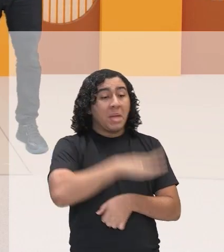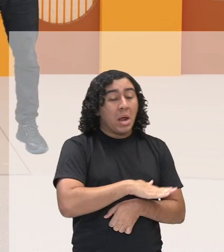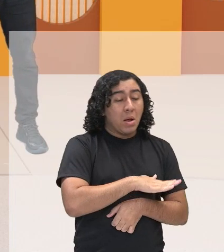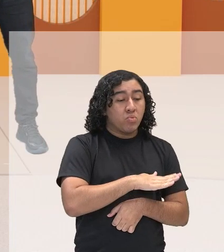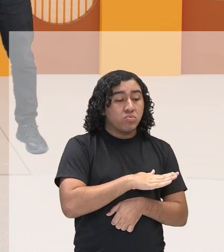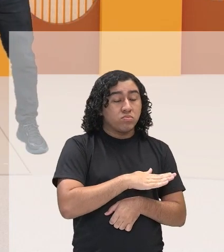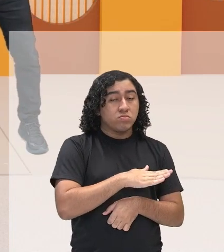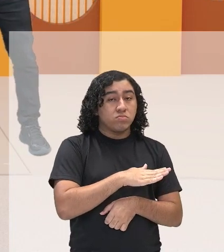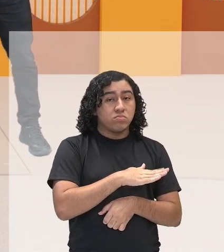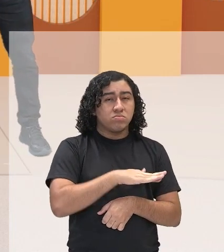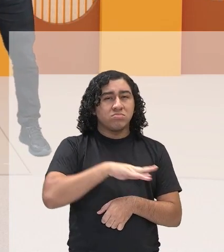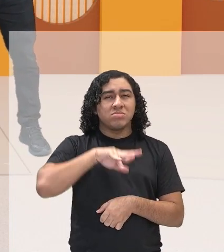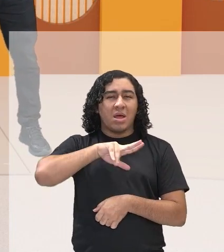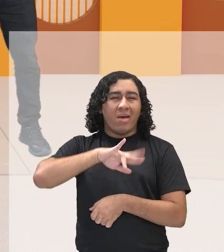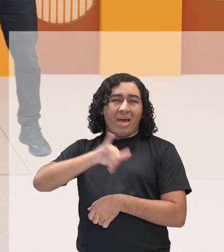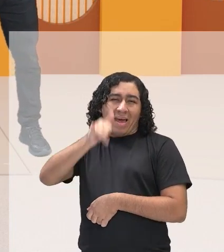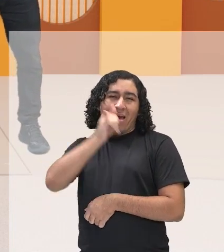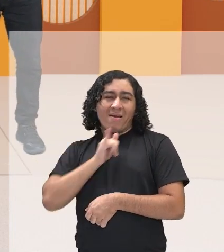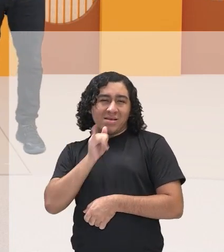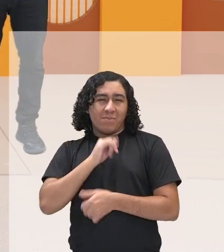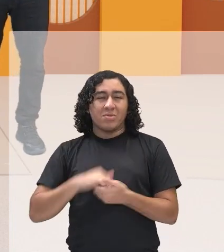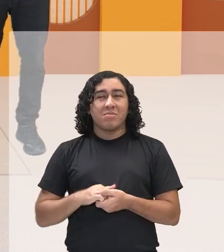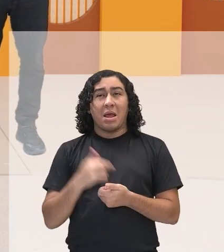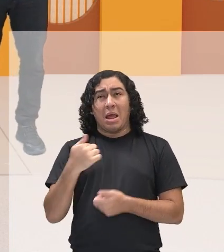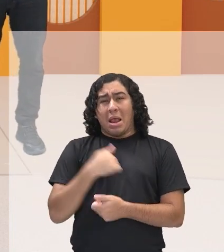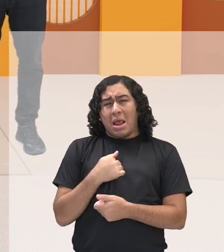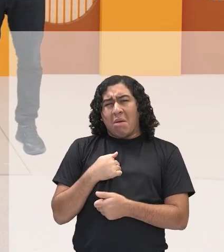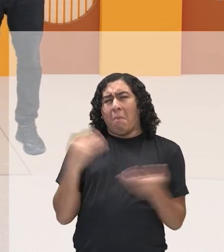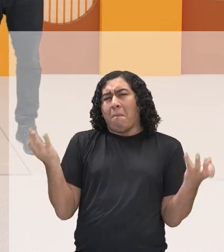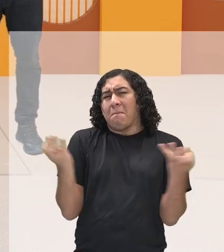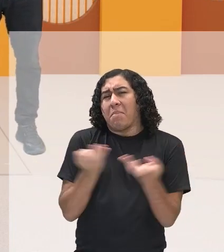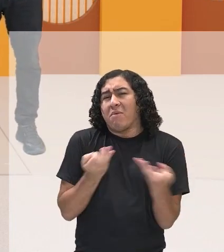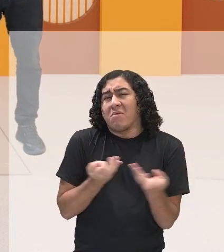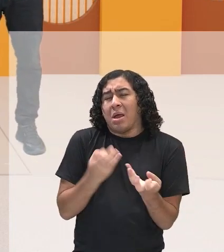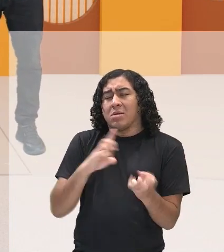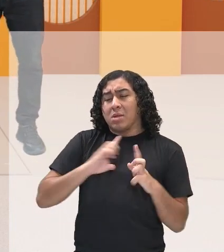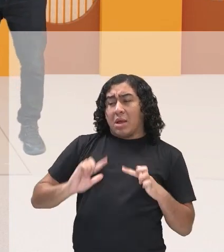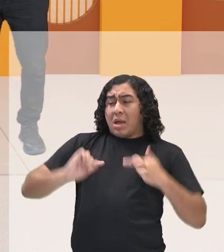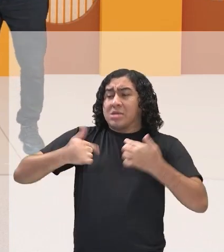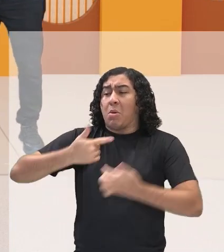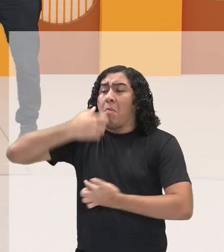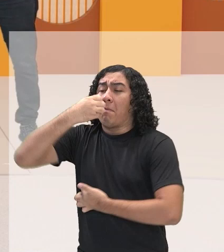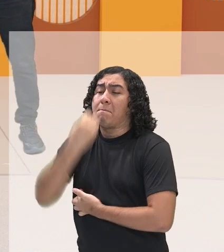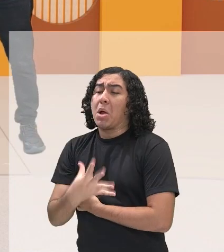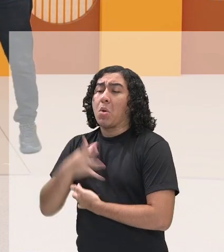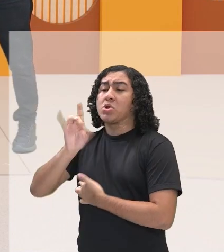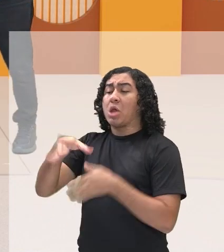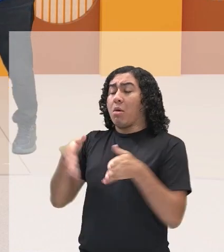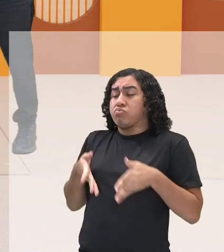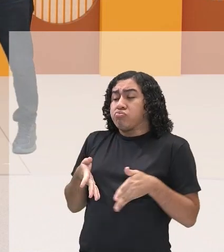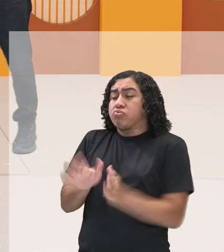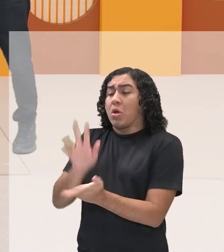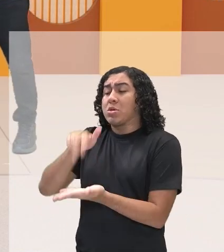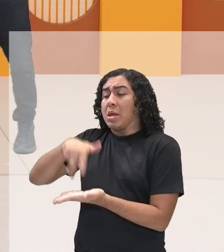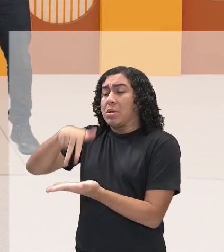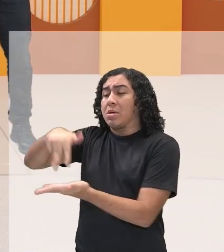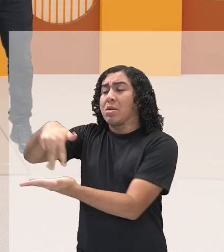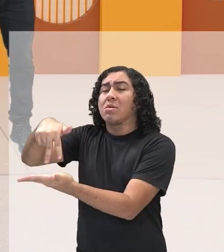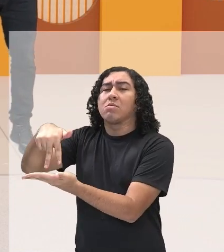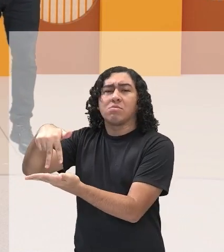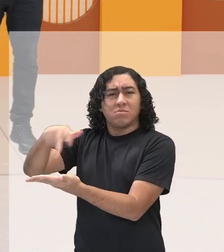não adianta dizer assim, ah não, mas eu sou perfeito, não, eu vivo só a placa do bem, eu sigo só a placa do